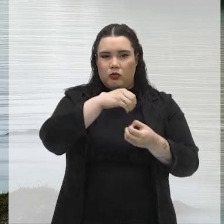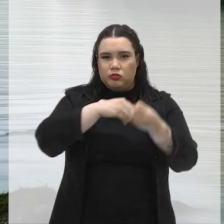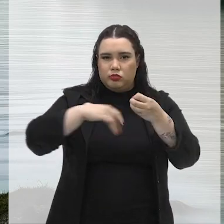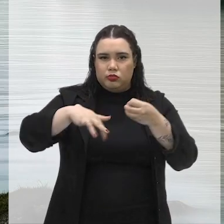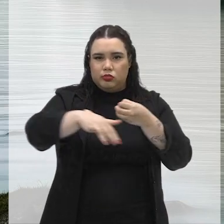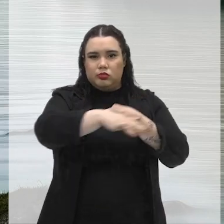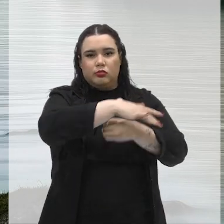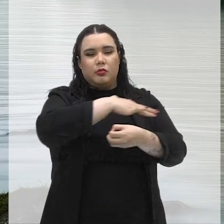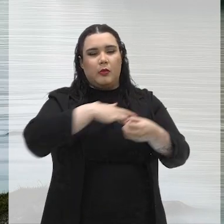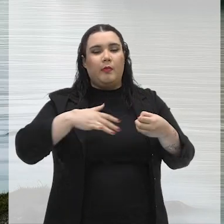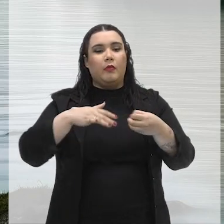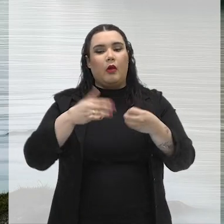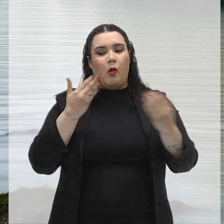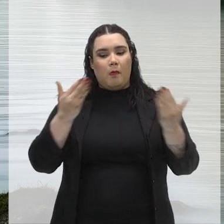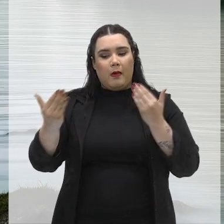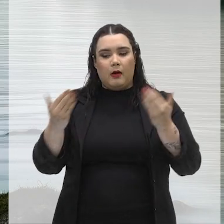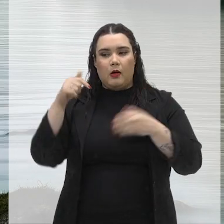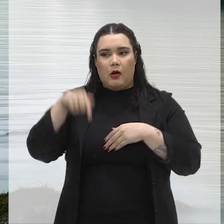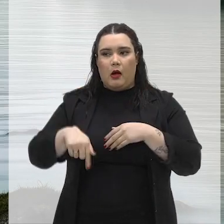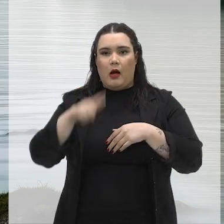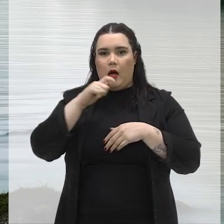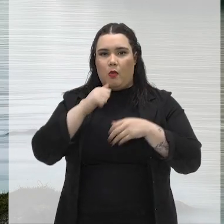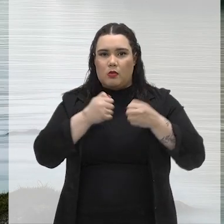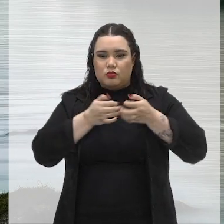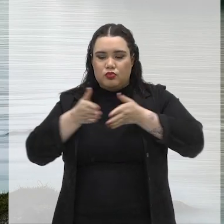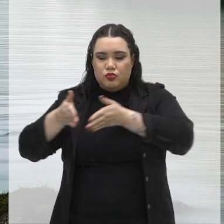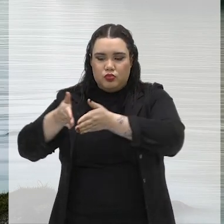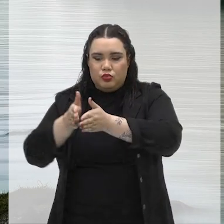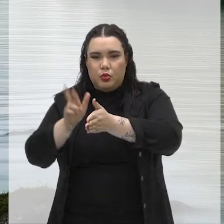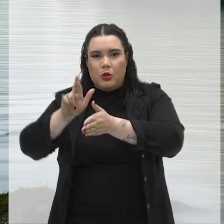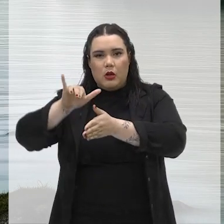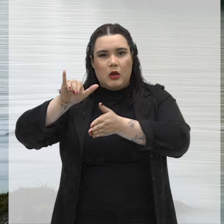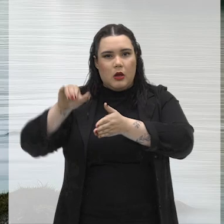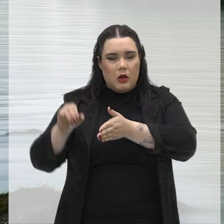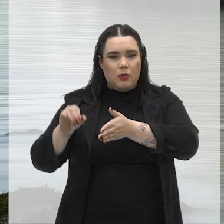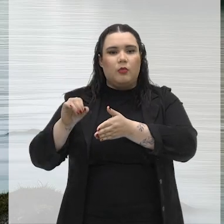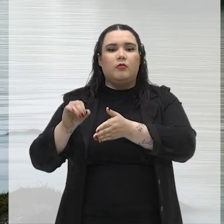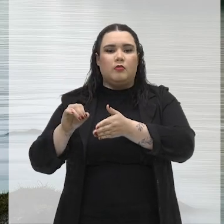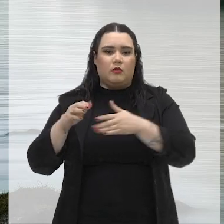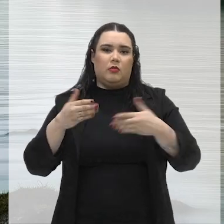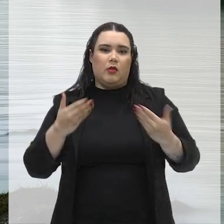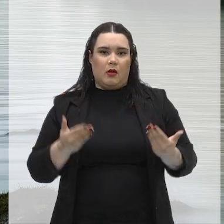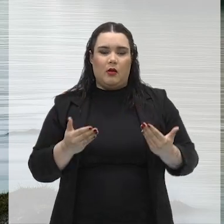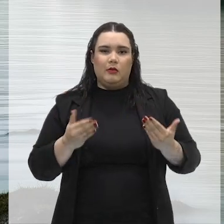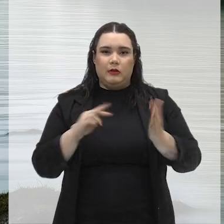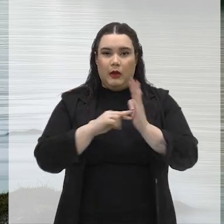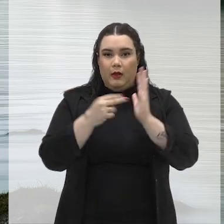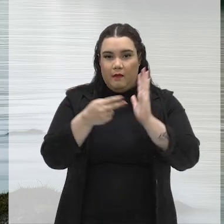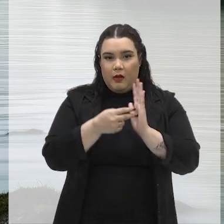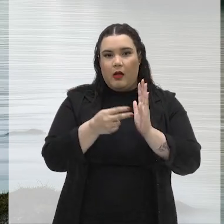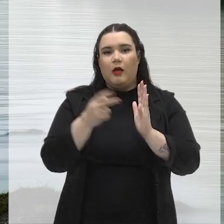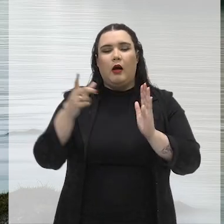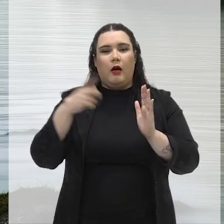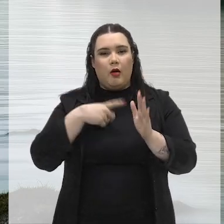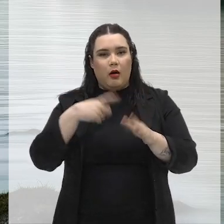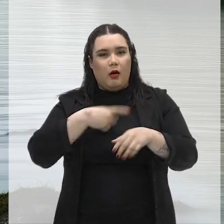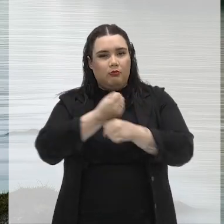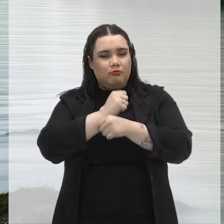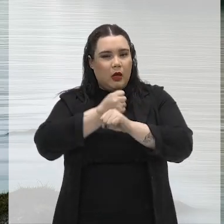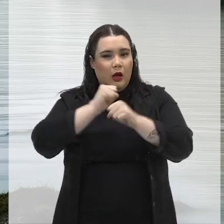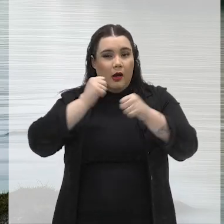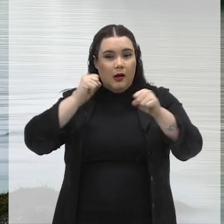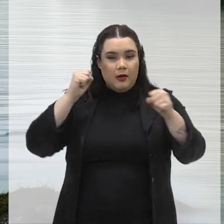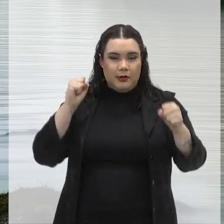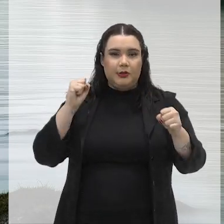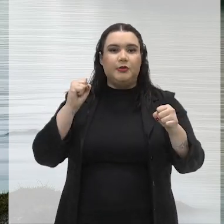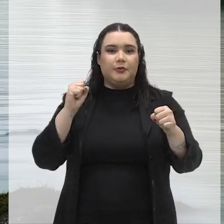e enorme Rio Amazonas, a história da vida na Terra é só um pequeno ponto, é só uma pequena